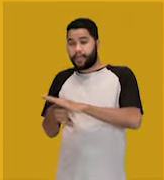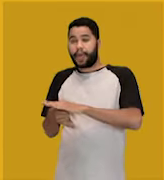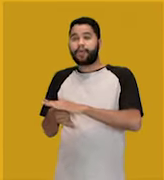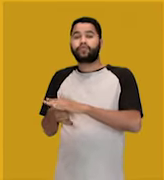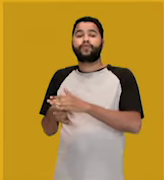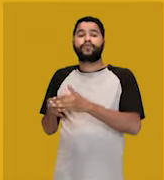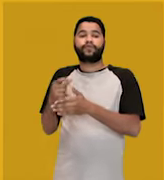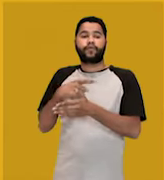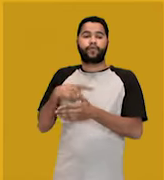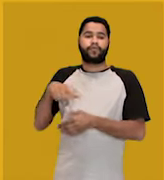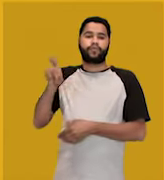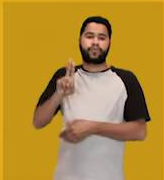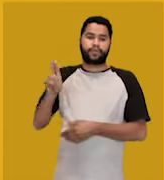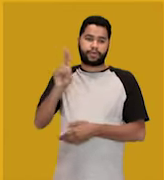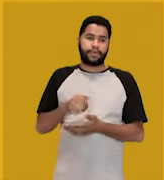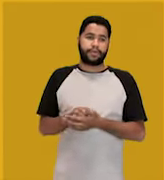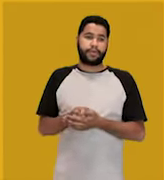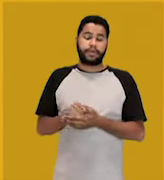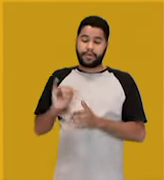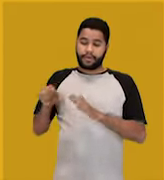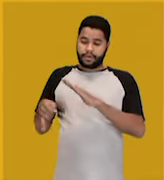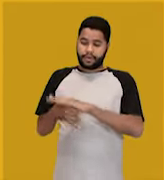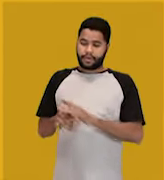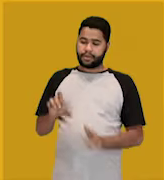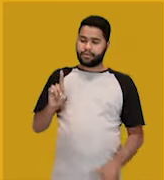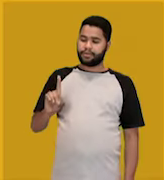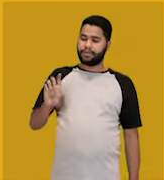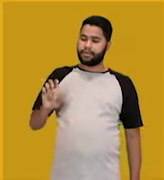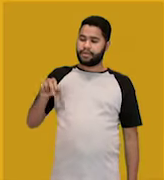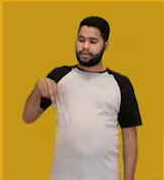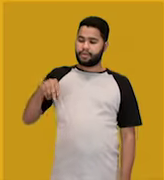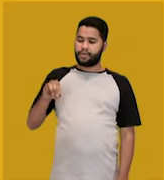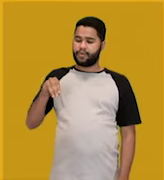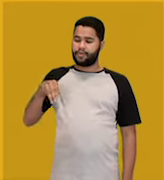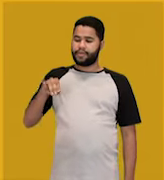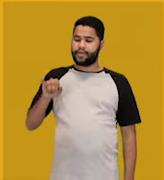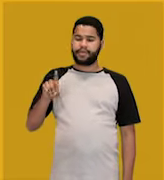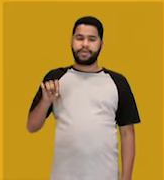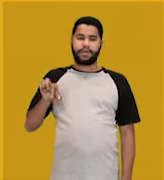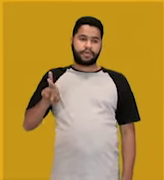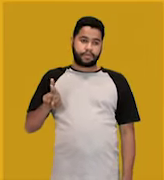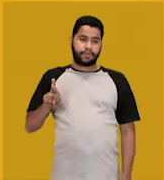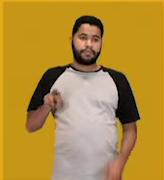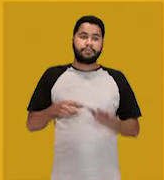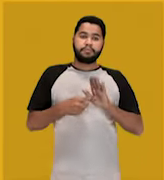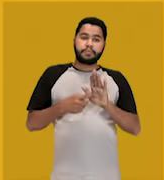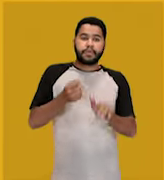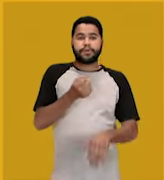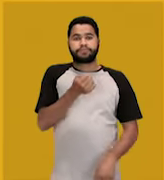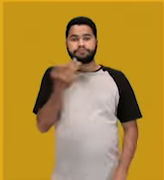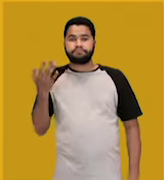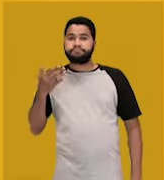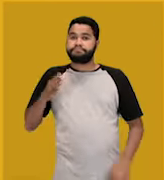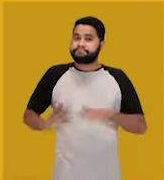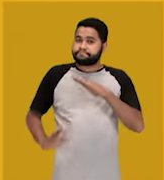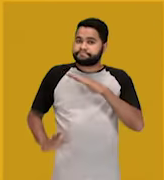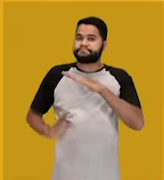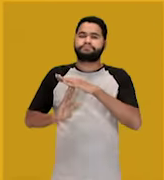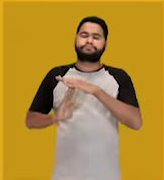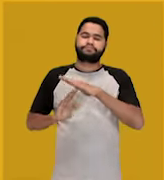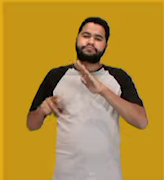foram utilizadas. E a parte de baixo, que é chamada de denominador, tá, indica a quantidade